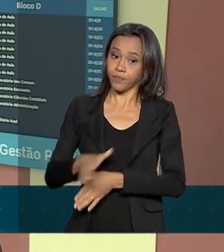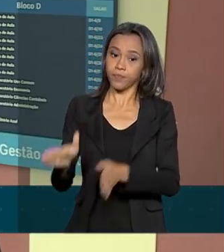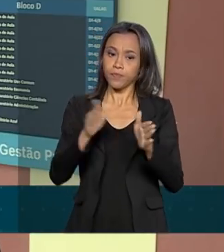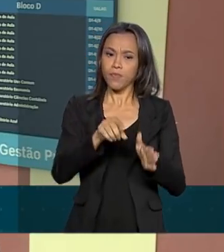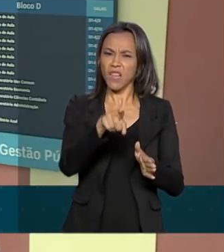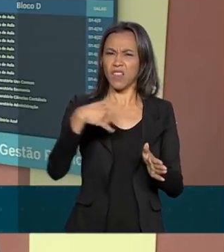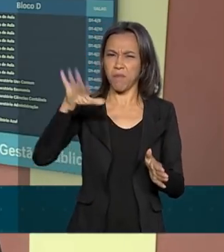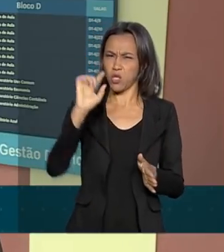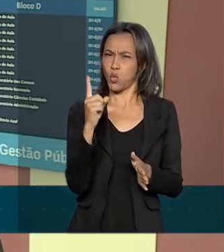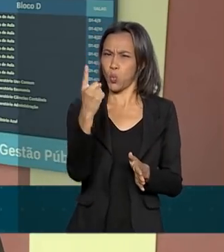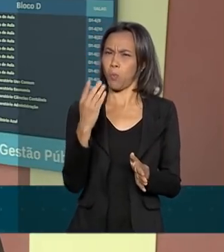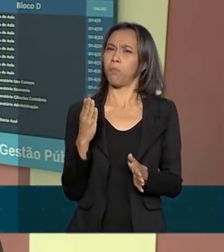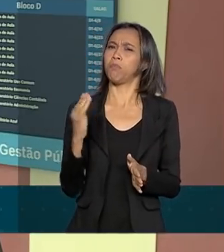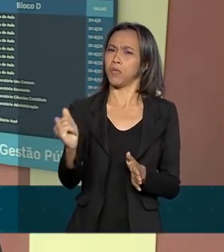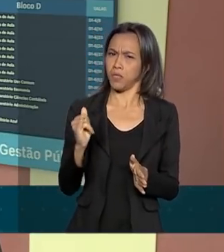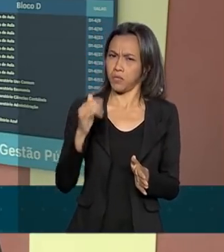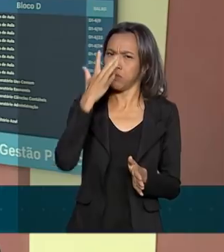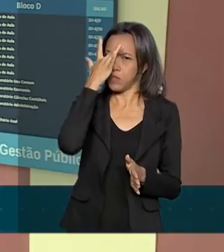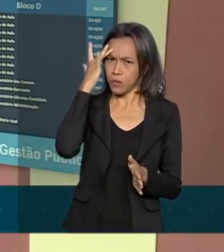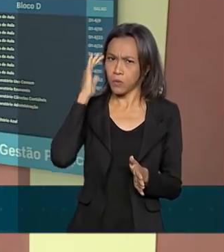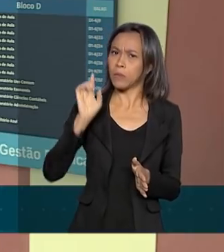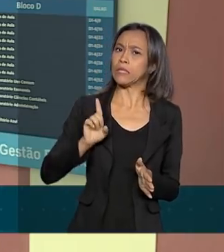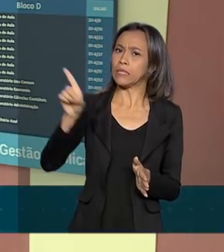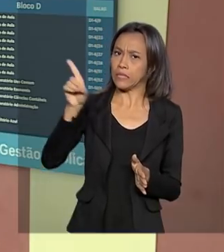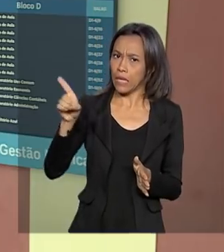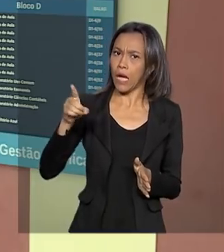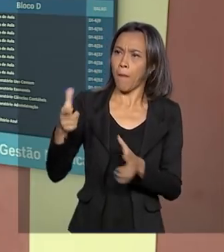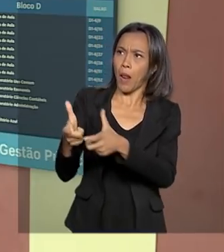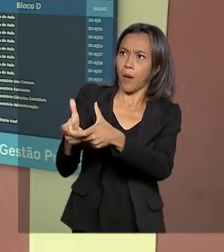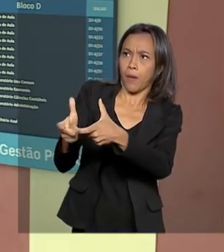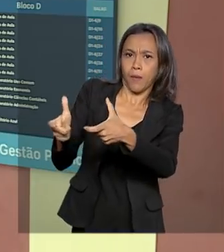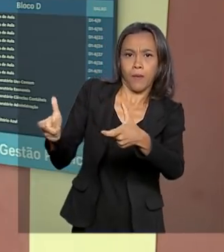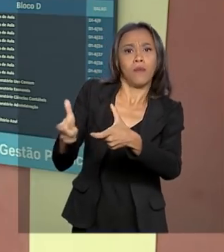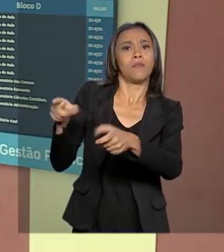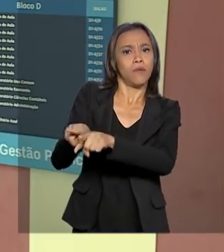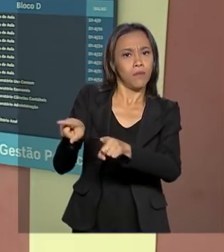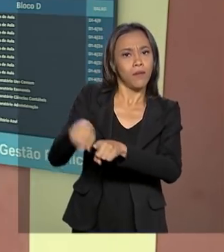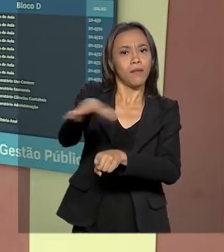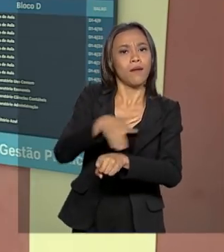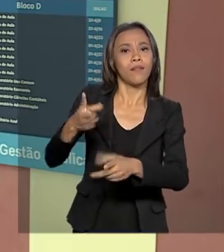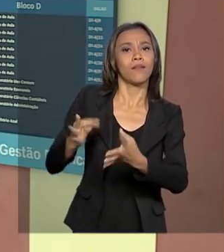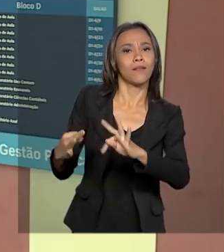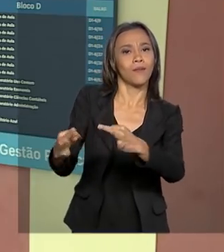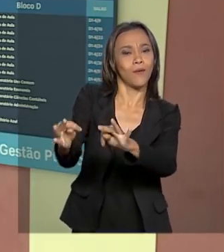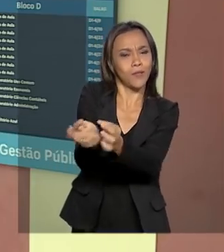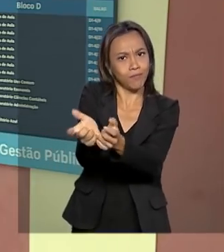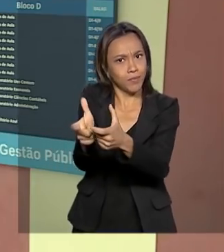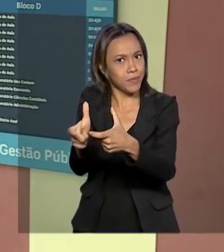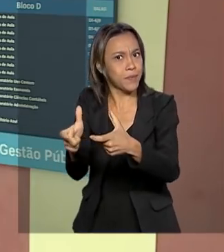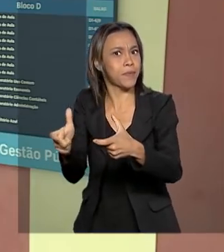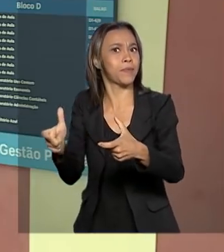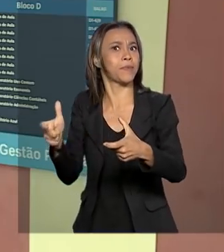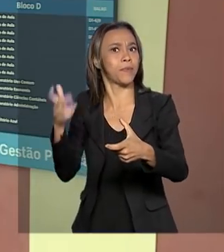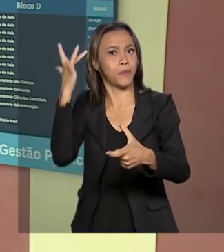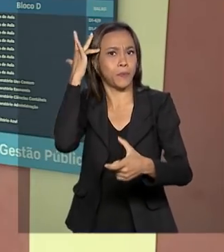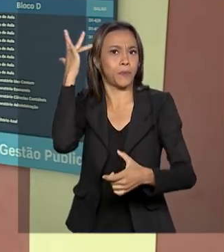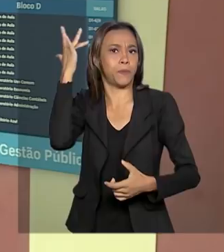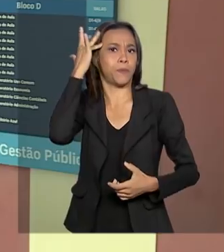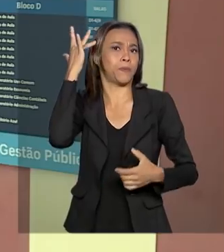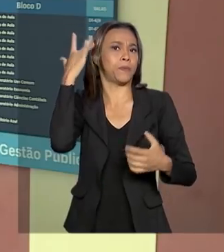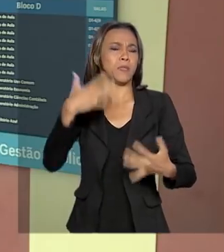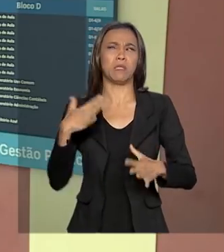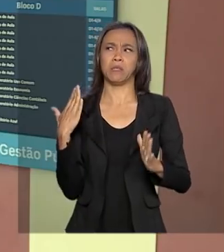bilhão de pessoas. É um país que vem crescendo tecnologicamente de forma de absurda nos últimos